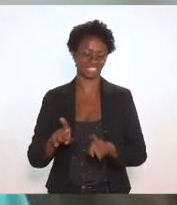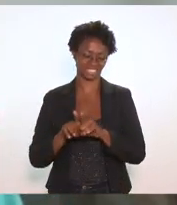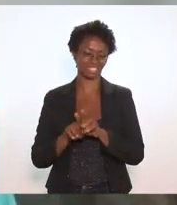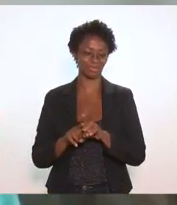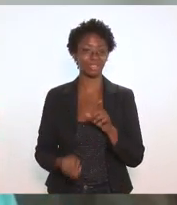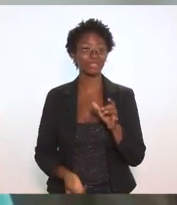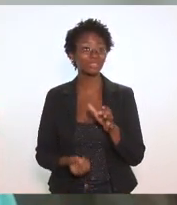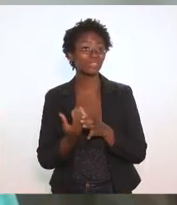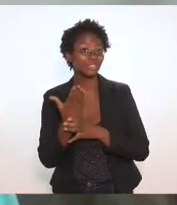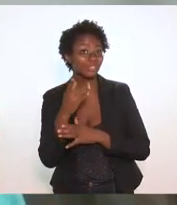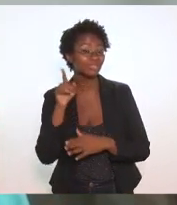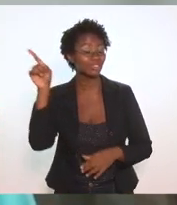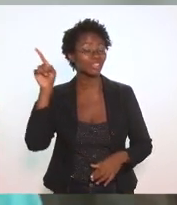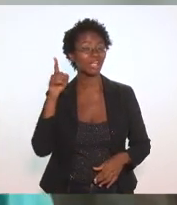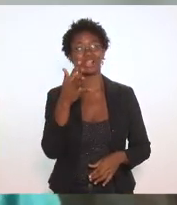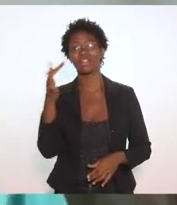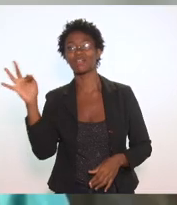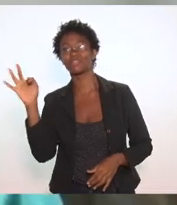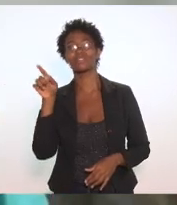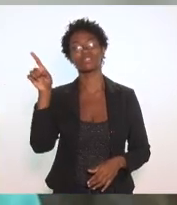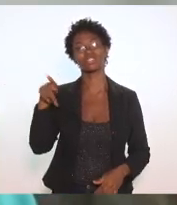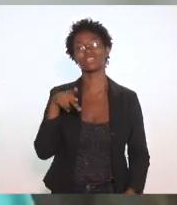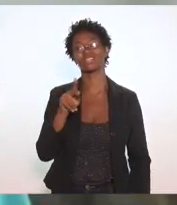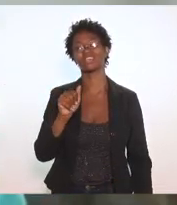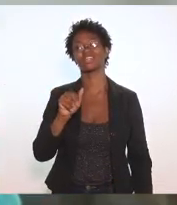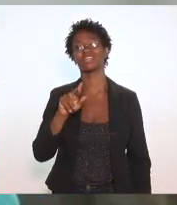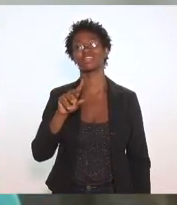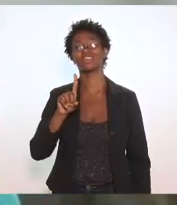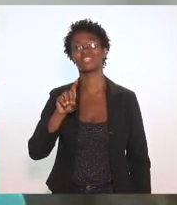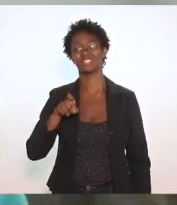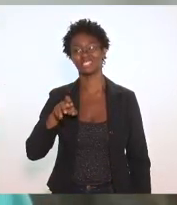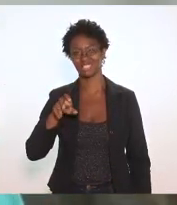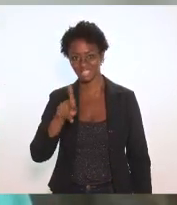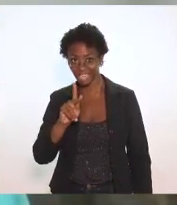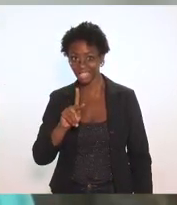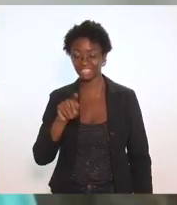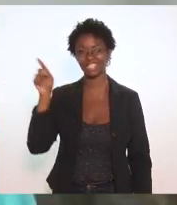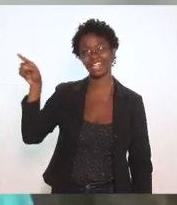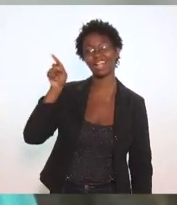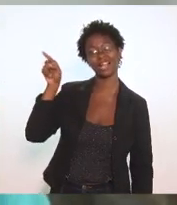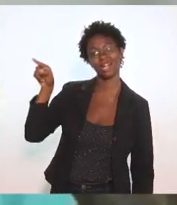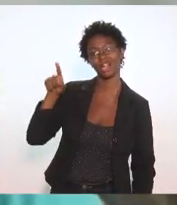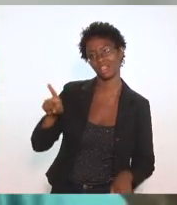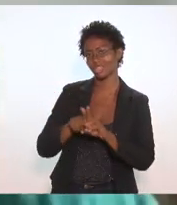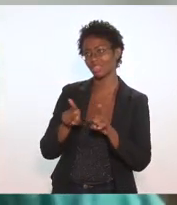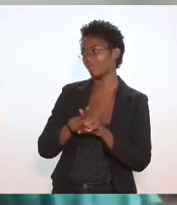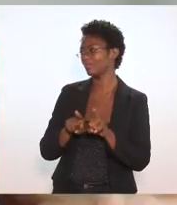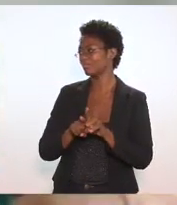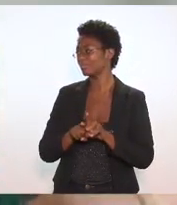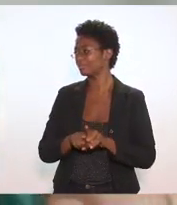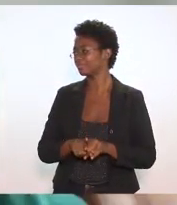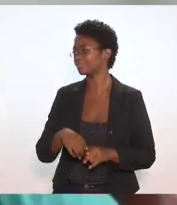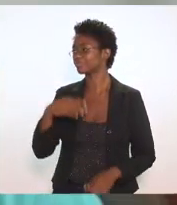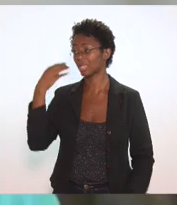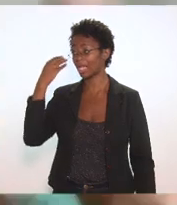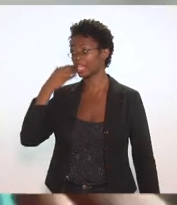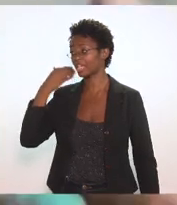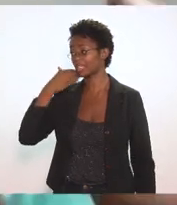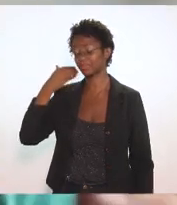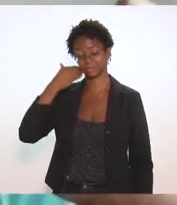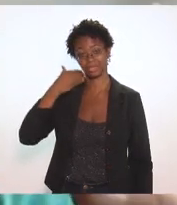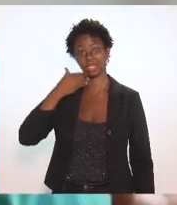França, de Allan Kardec com o Espiritismo, né? Esse sincretismo tomou mais